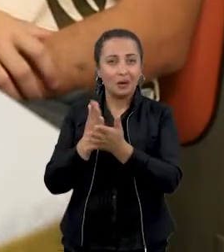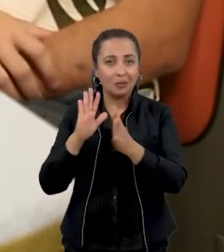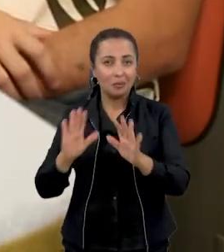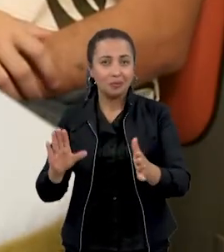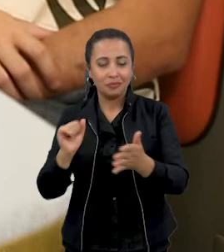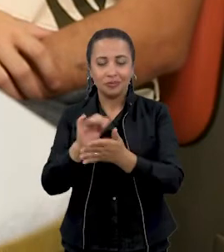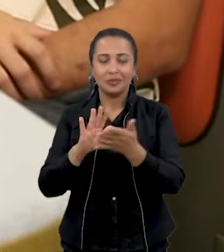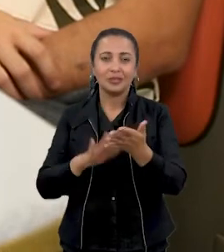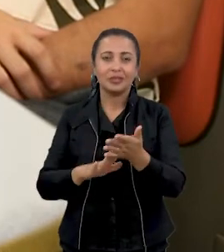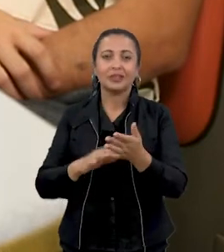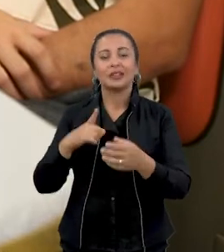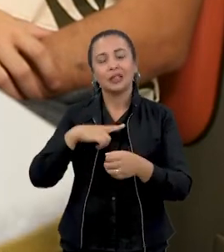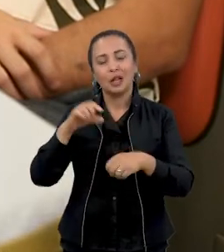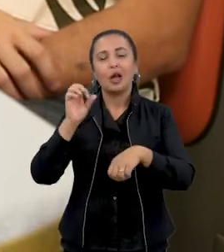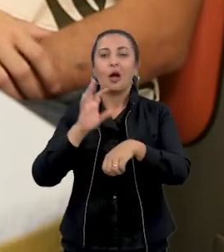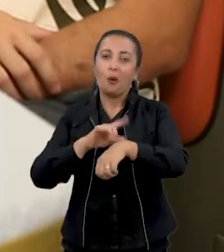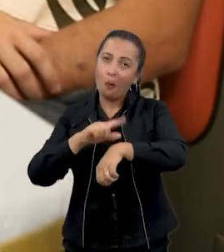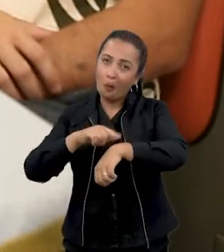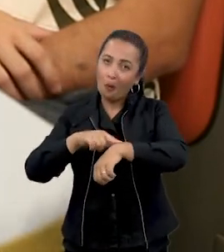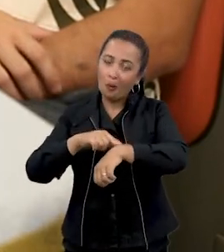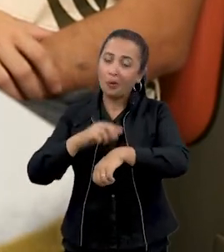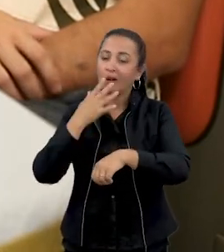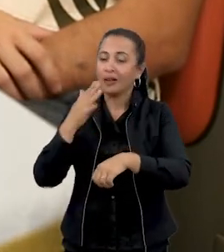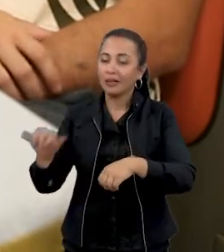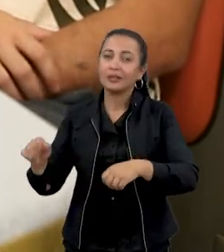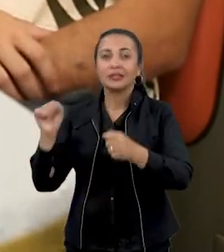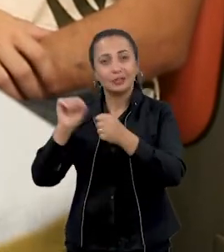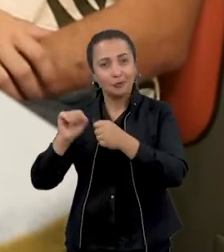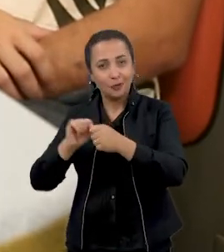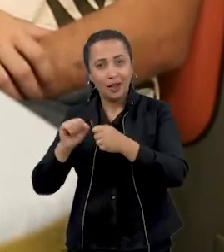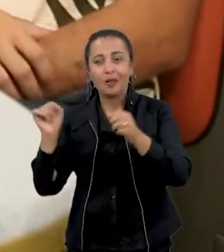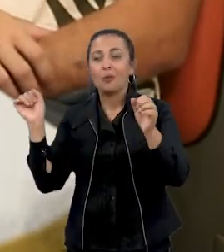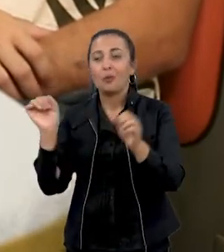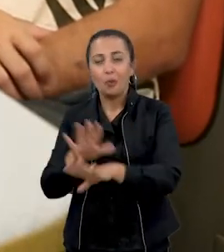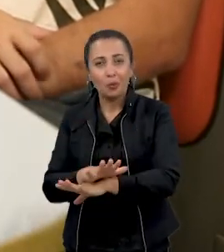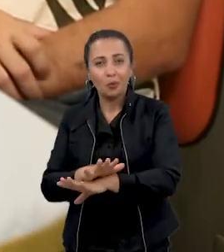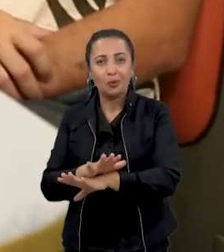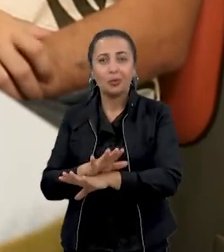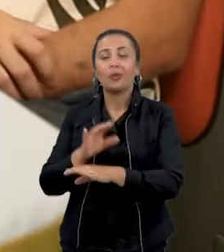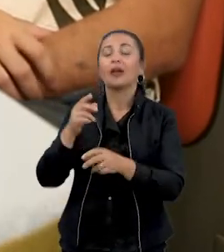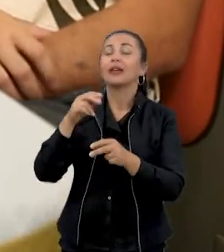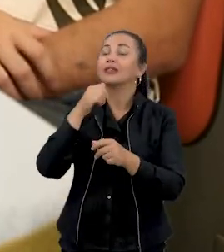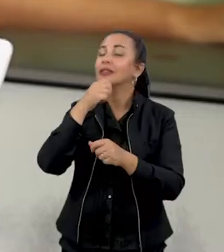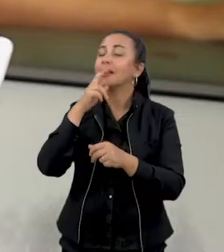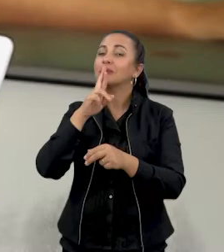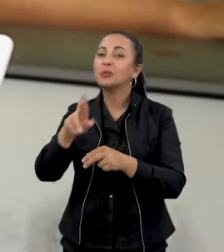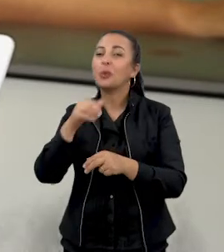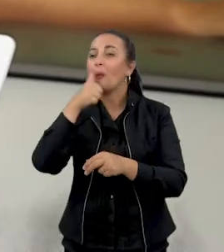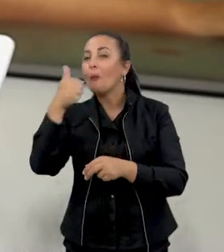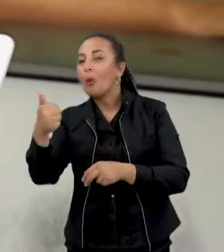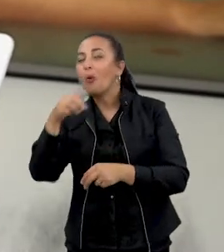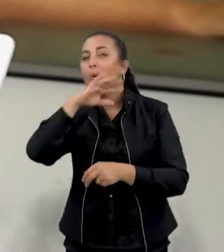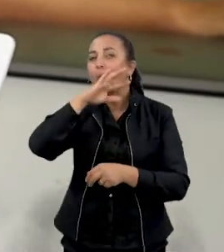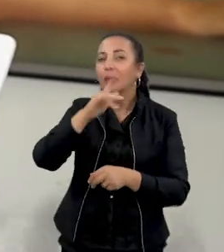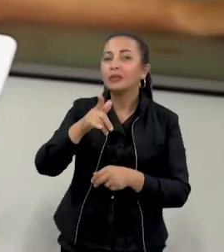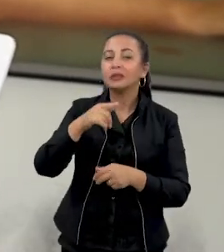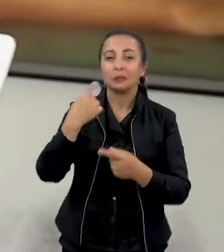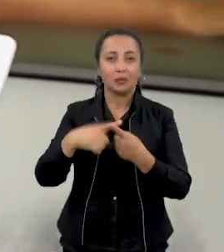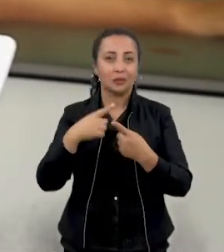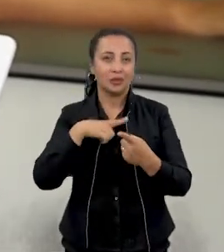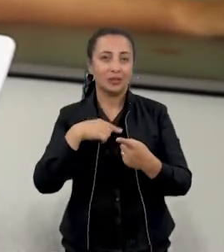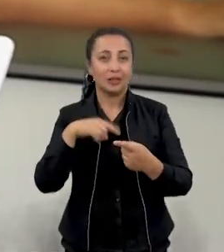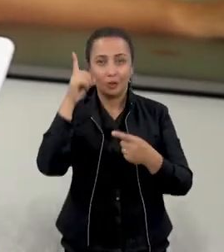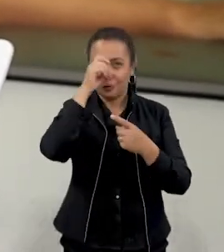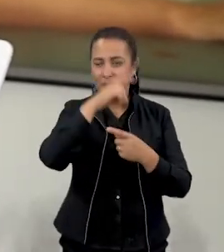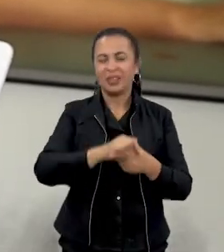atividade, aqui também aparece o horário de conclusão e o feedback que a criança deu após realizar a atividade. Porque existem atividades que são difíceis